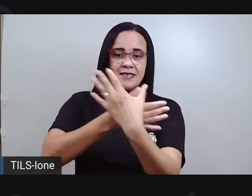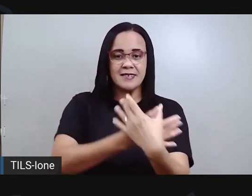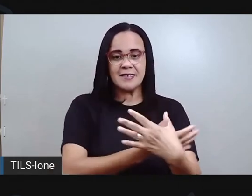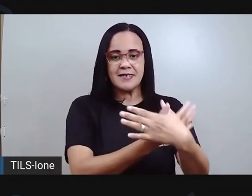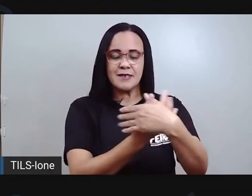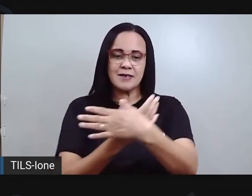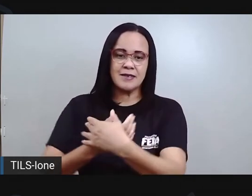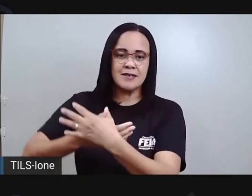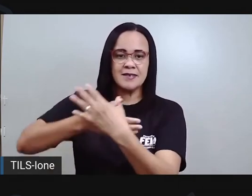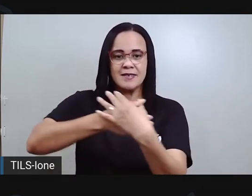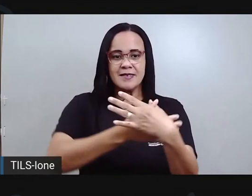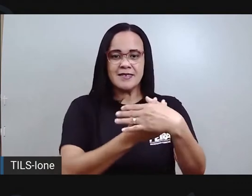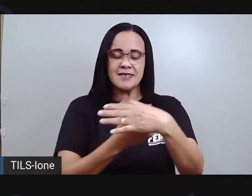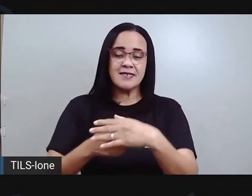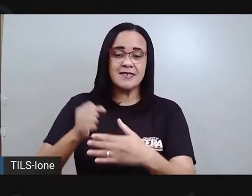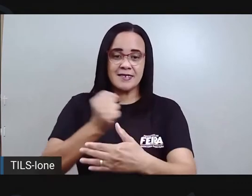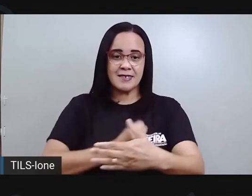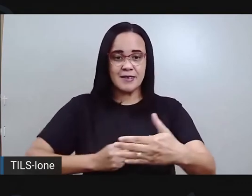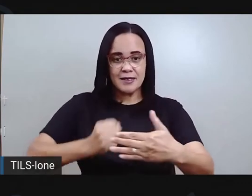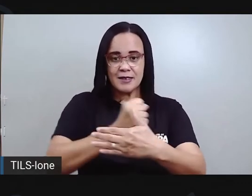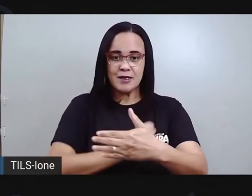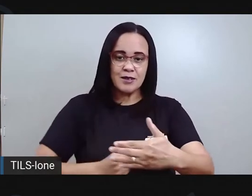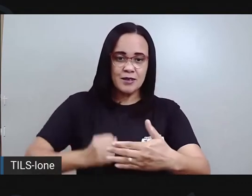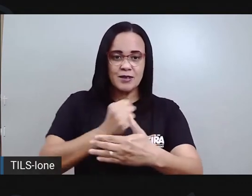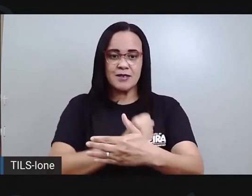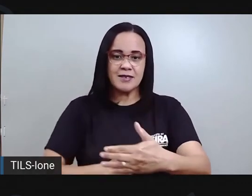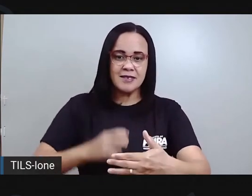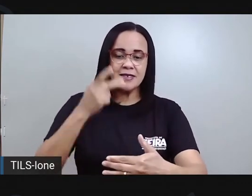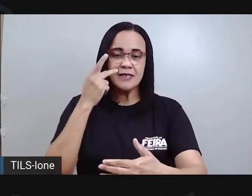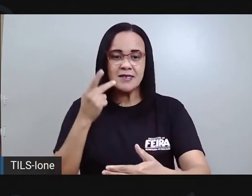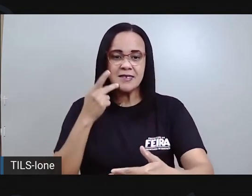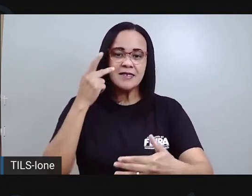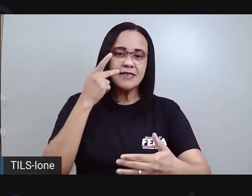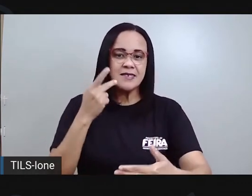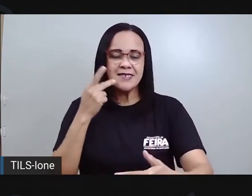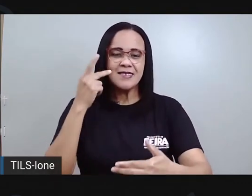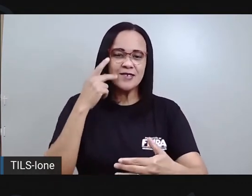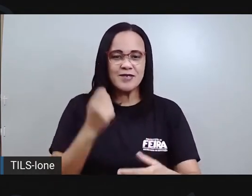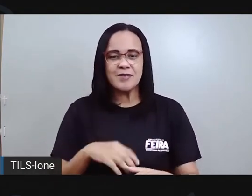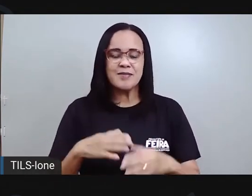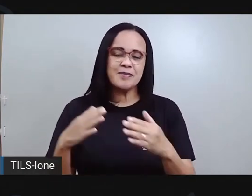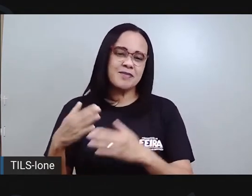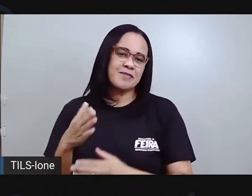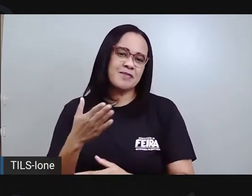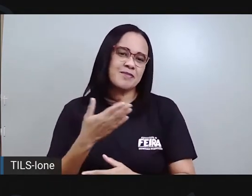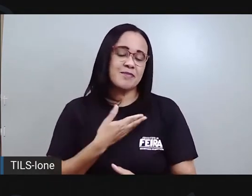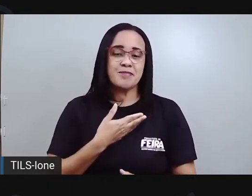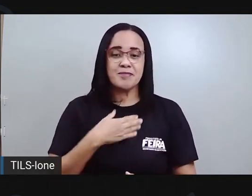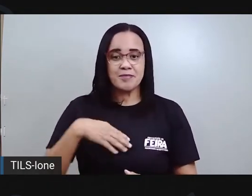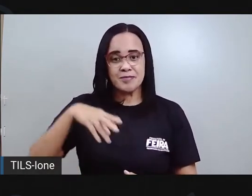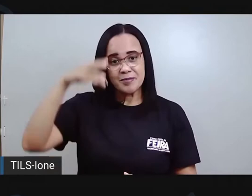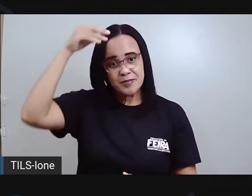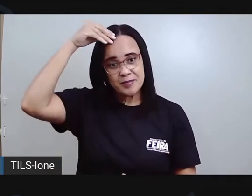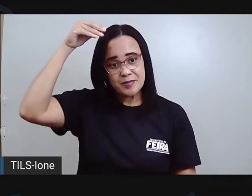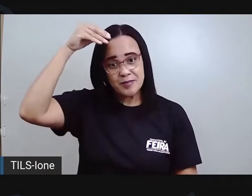tá na cozinha fazendo chocolate para a madrinha. Poti,